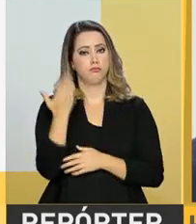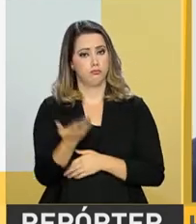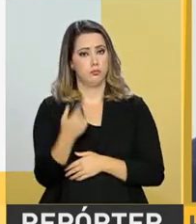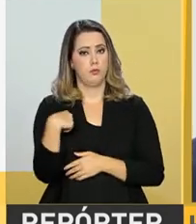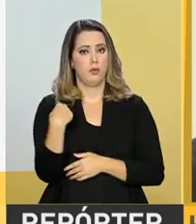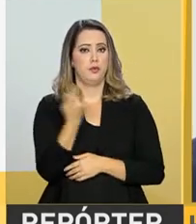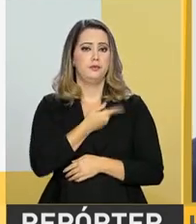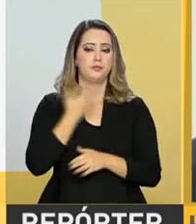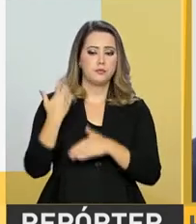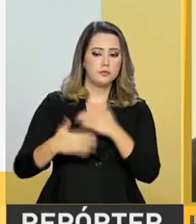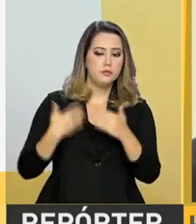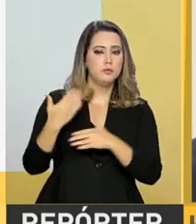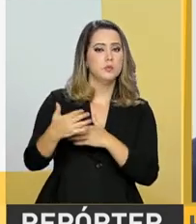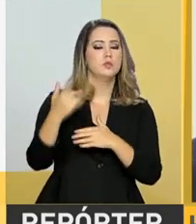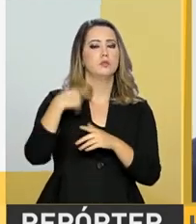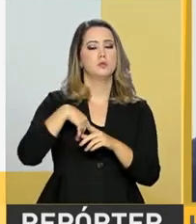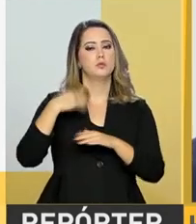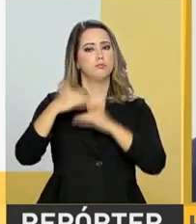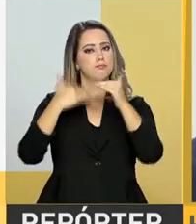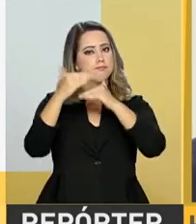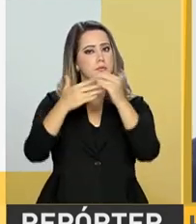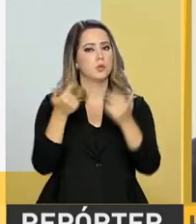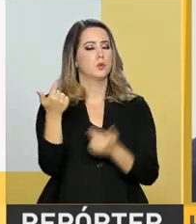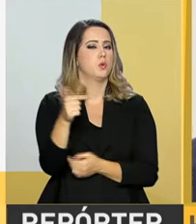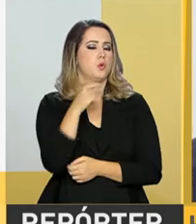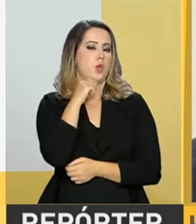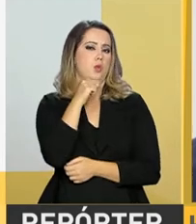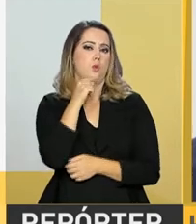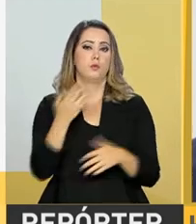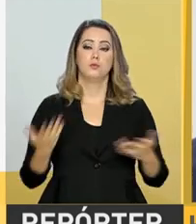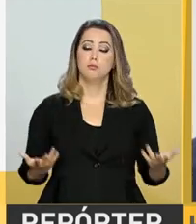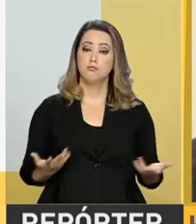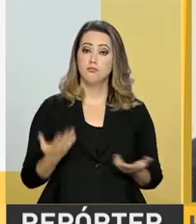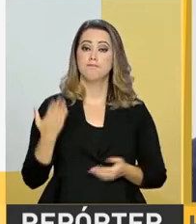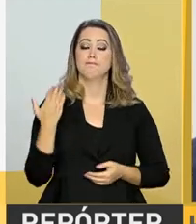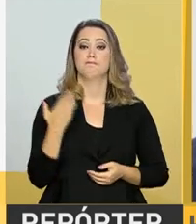Agora, nós estamos numa tendência de crescimento, não há dúvida.